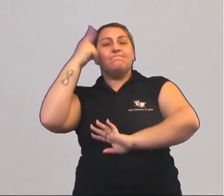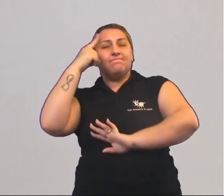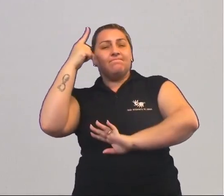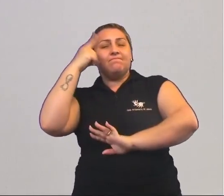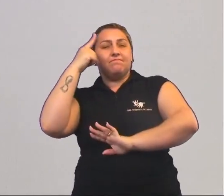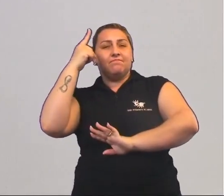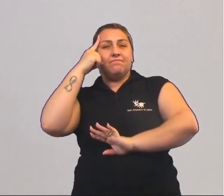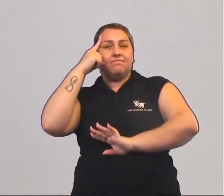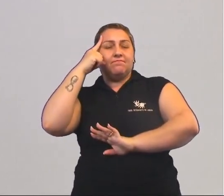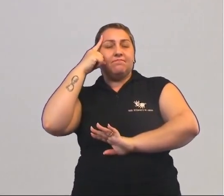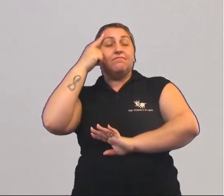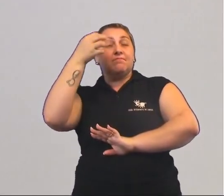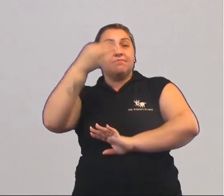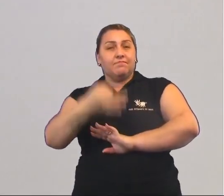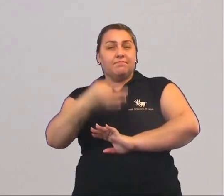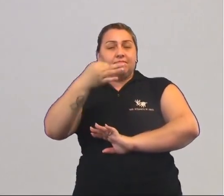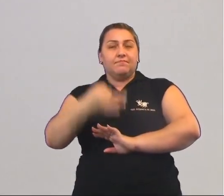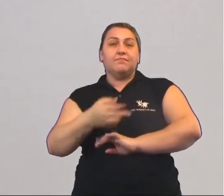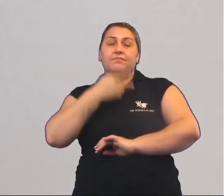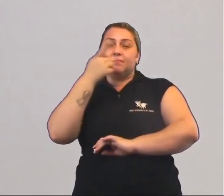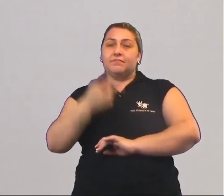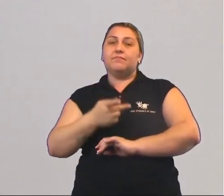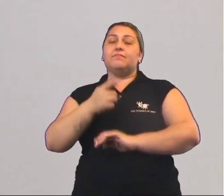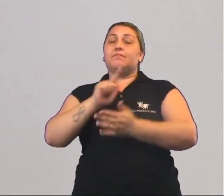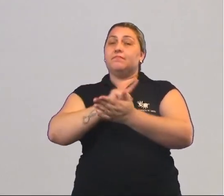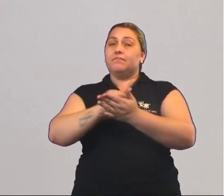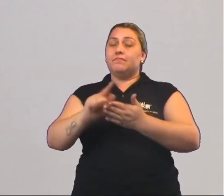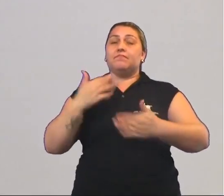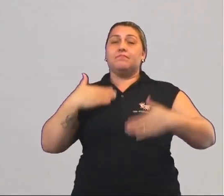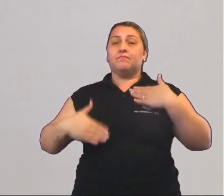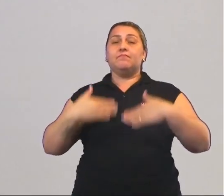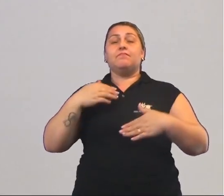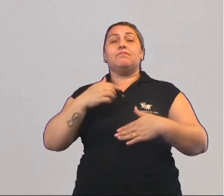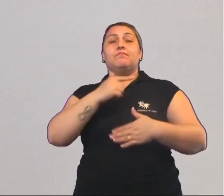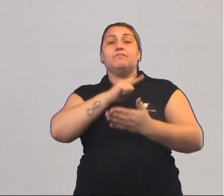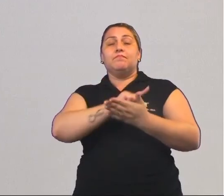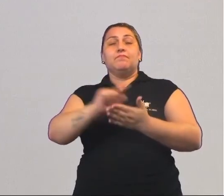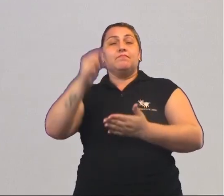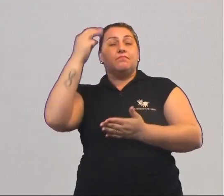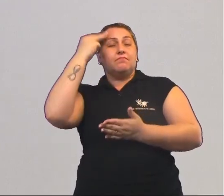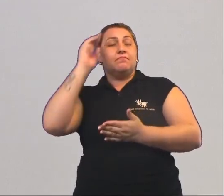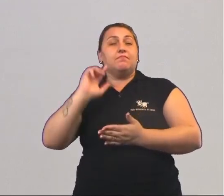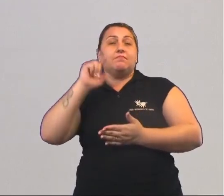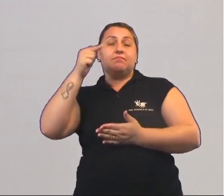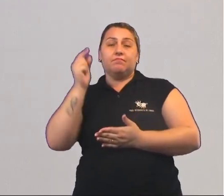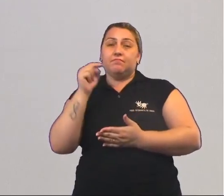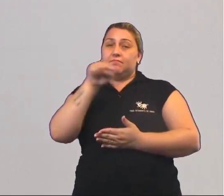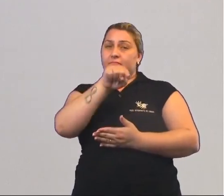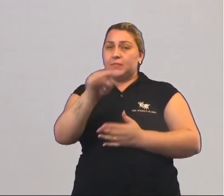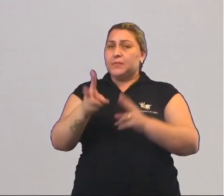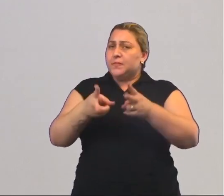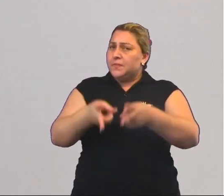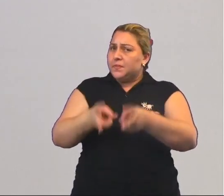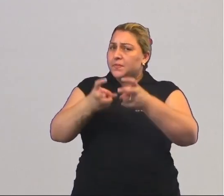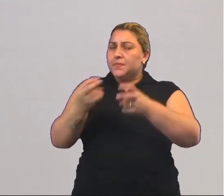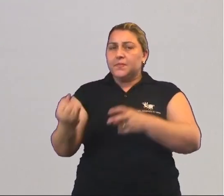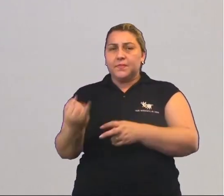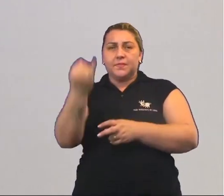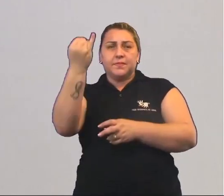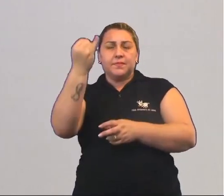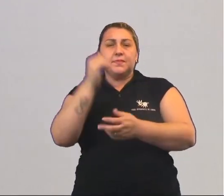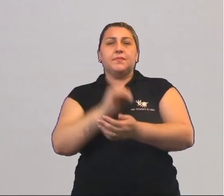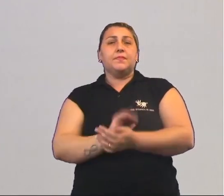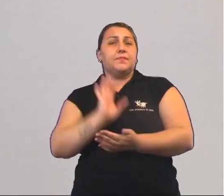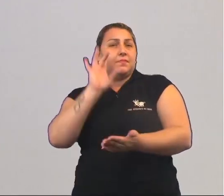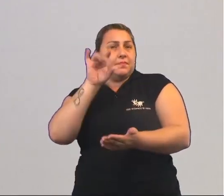início dela, tá certo? E quando se fala sobre higiene corporal, higiene mental e tantas outras aqui, que você perceba a importância